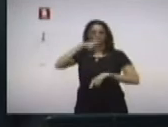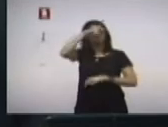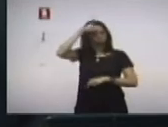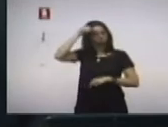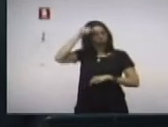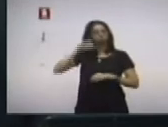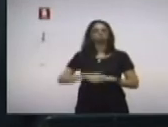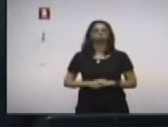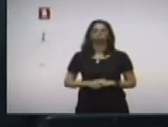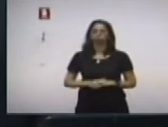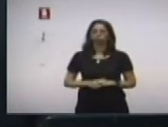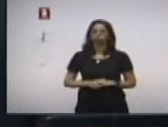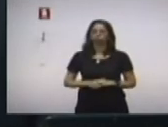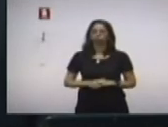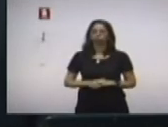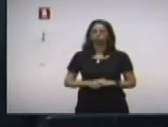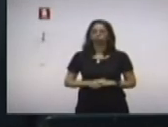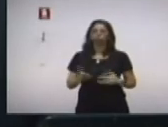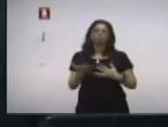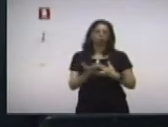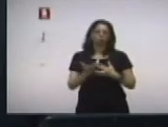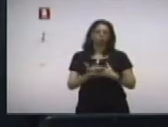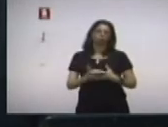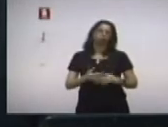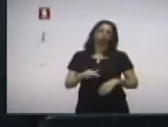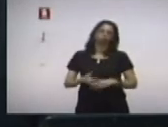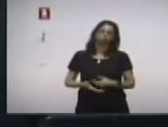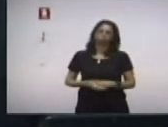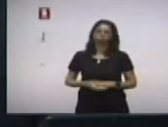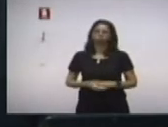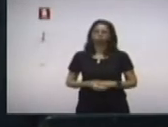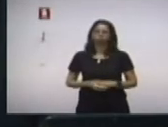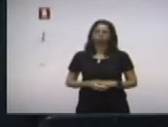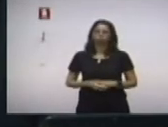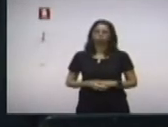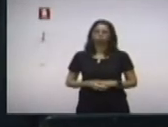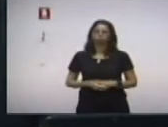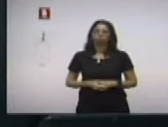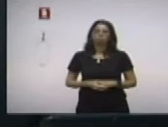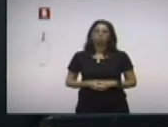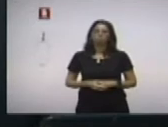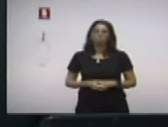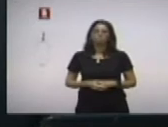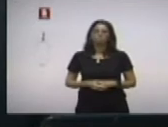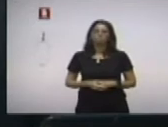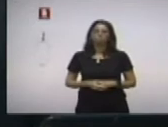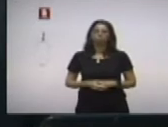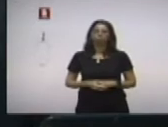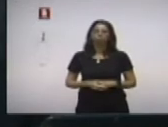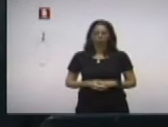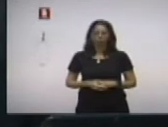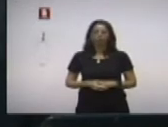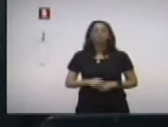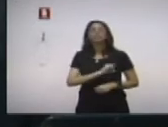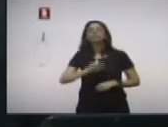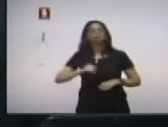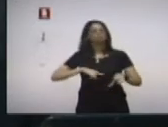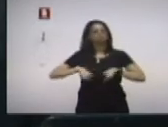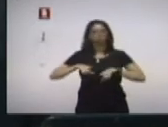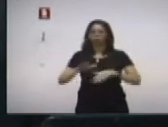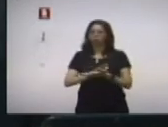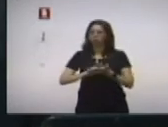repito Teoricamente a uma afrouxamento aí da fiscalização